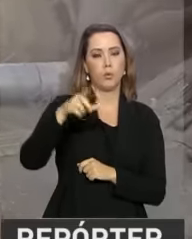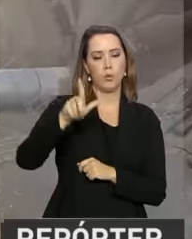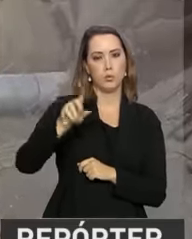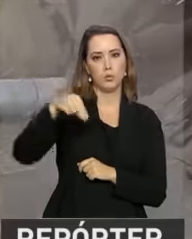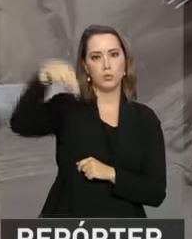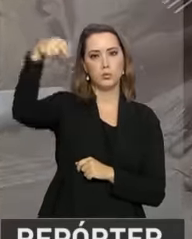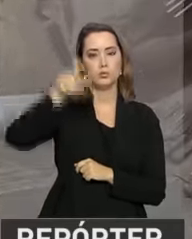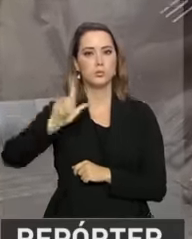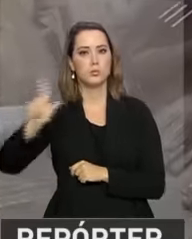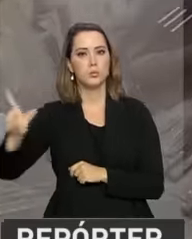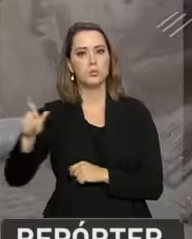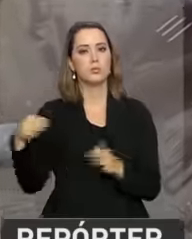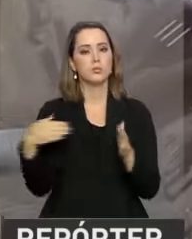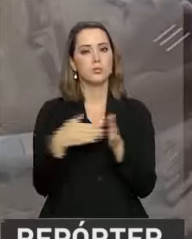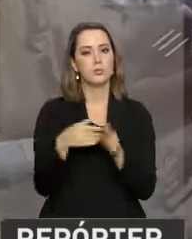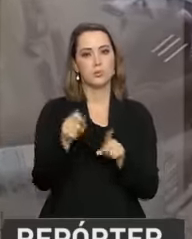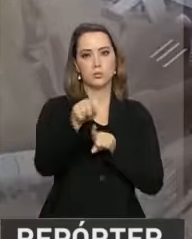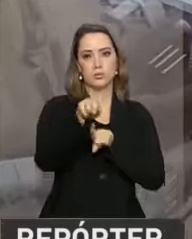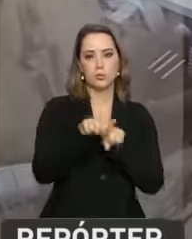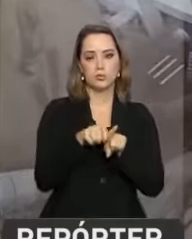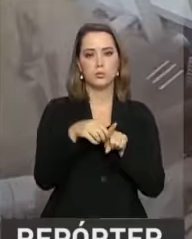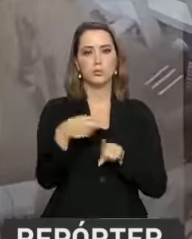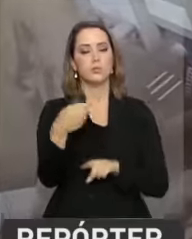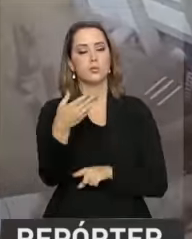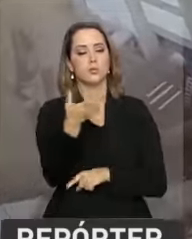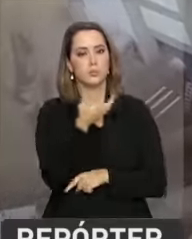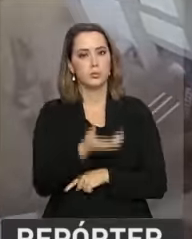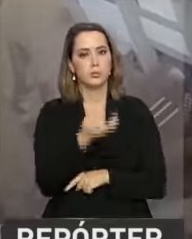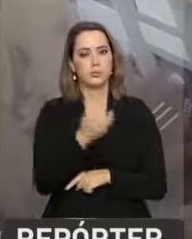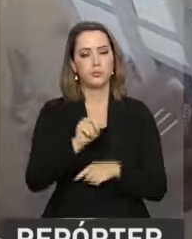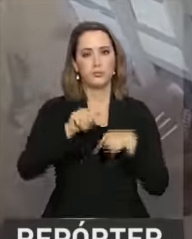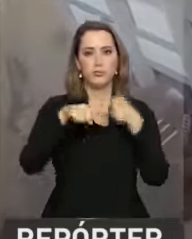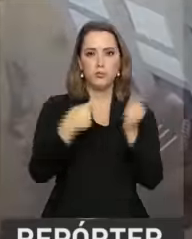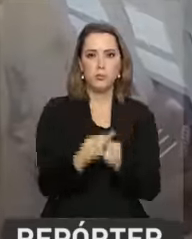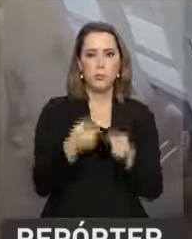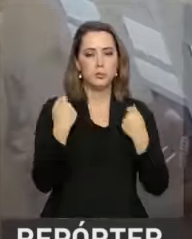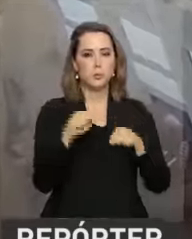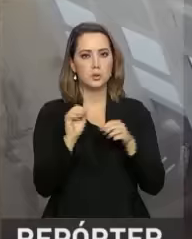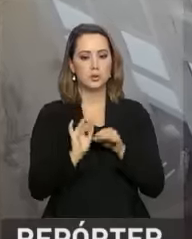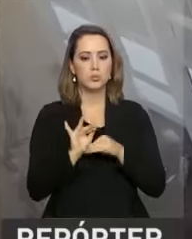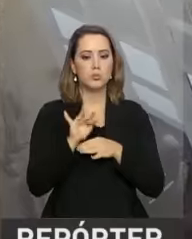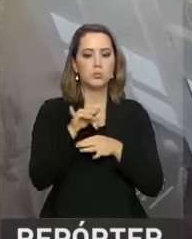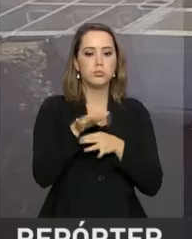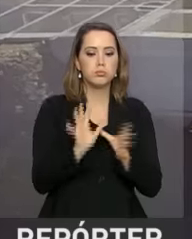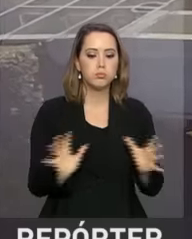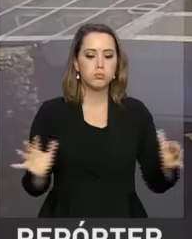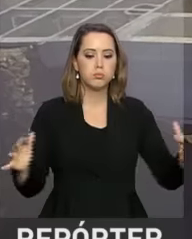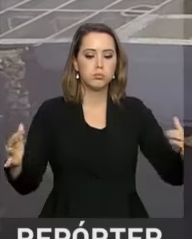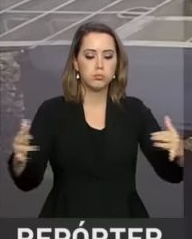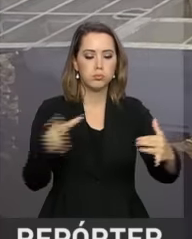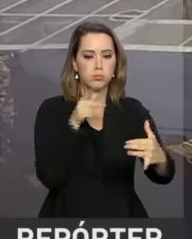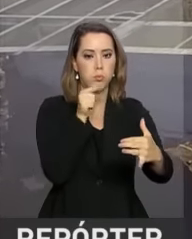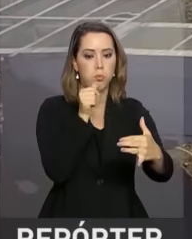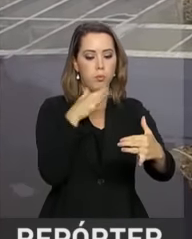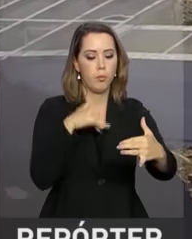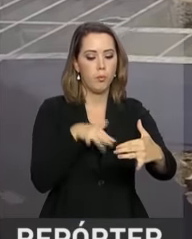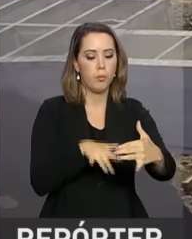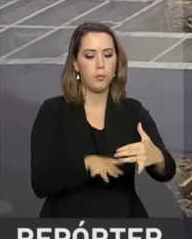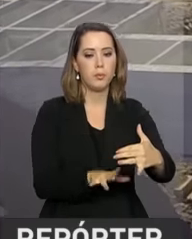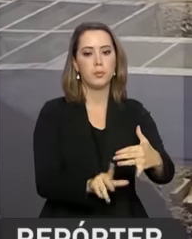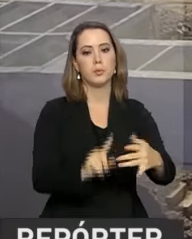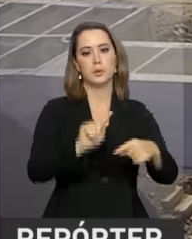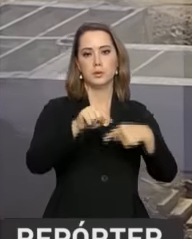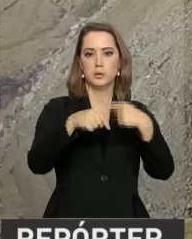responsabilidade de fazer o enchimento dos reservatórios o enchimento destes reservatórios serão gradativamente